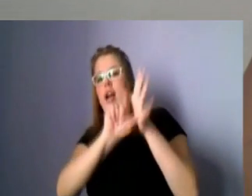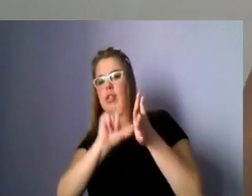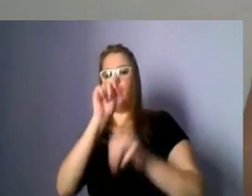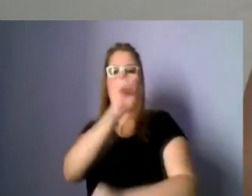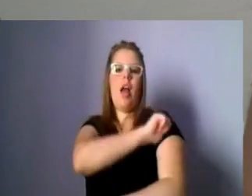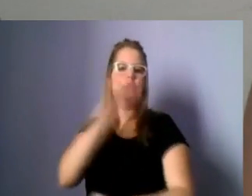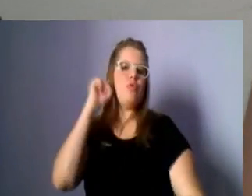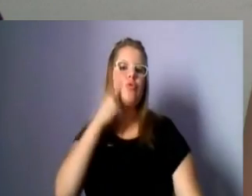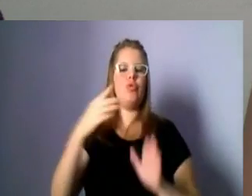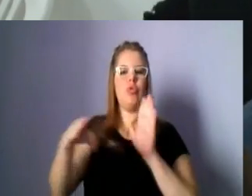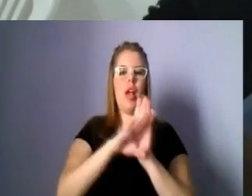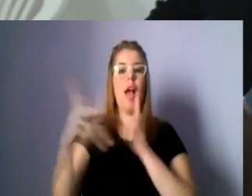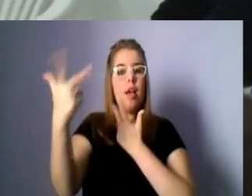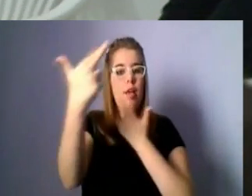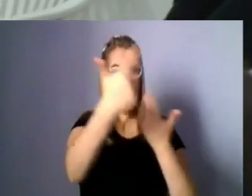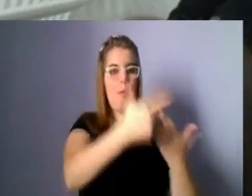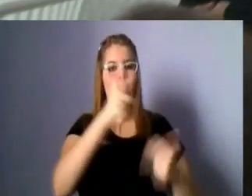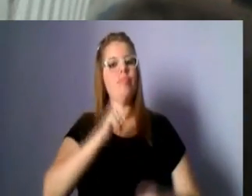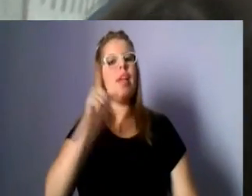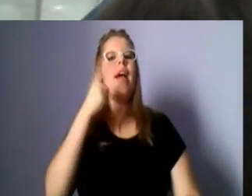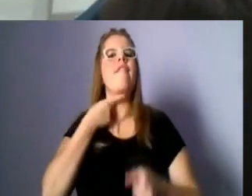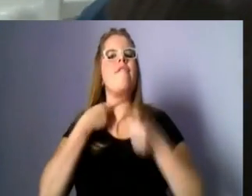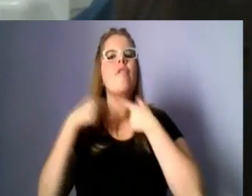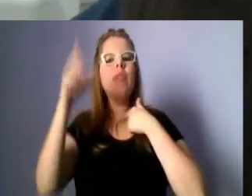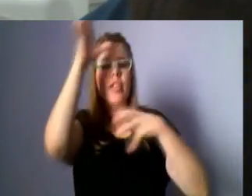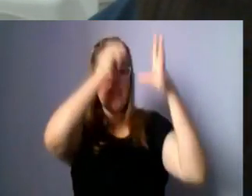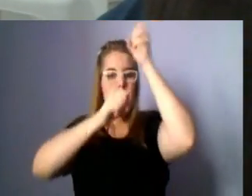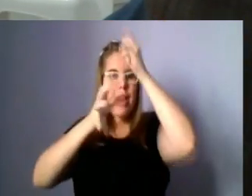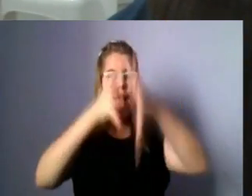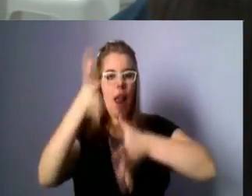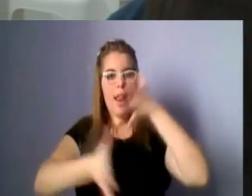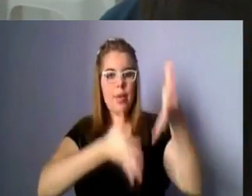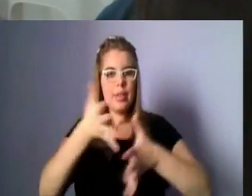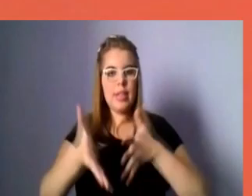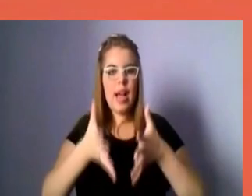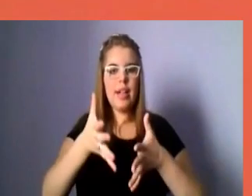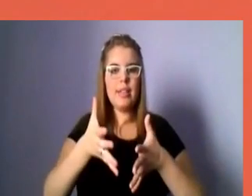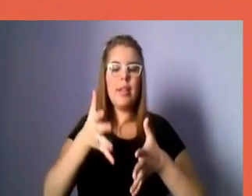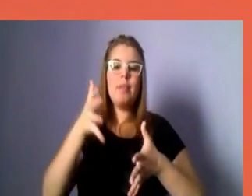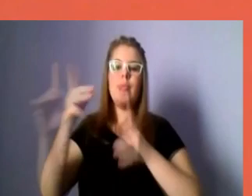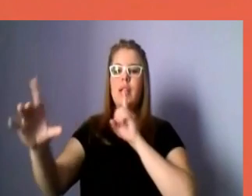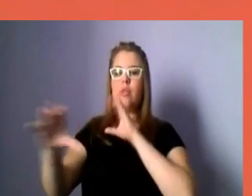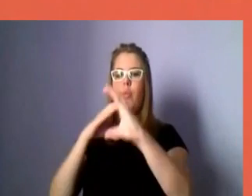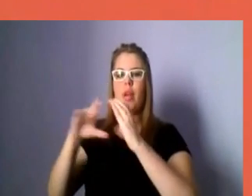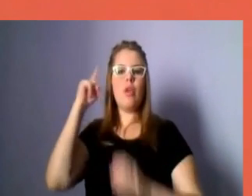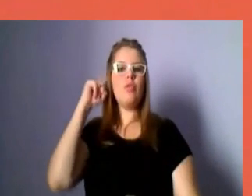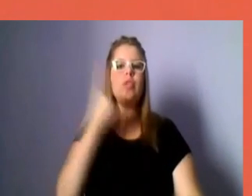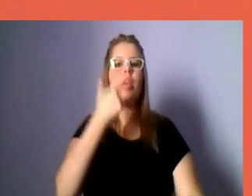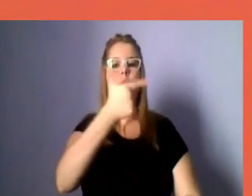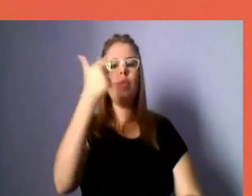que aprender antes deles chegarem. Em comum, elas têm a vontade de aprender a língua de sinais para se comunicar com um